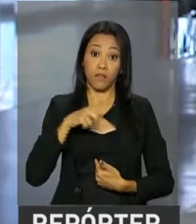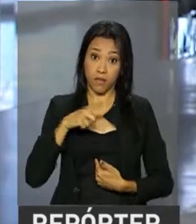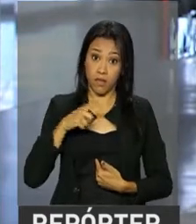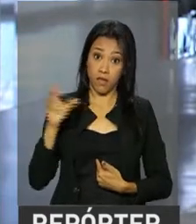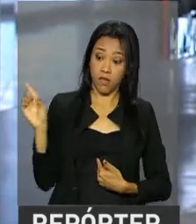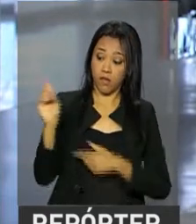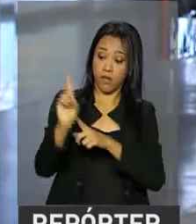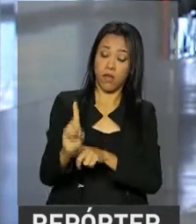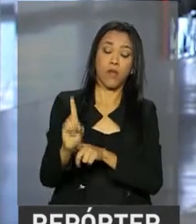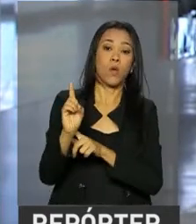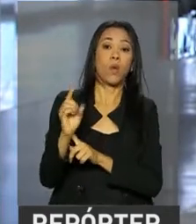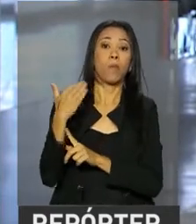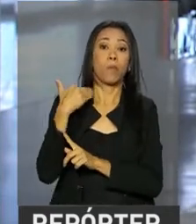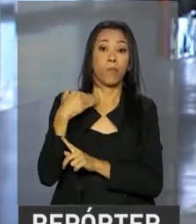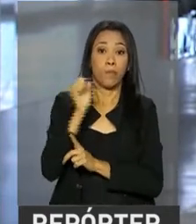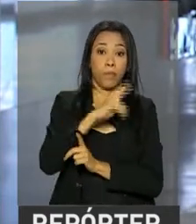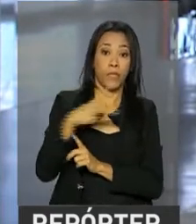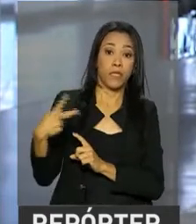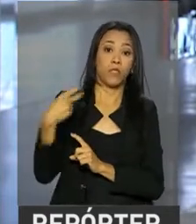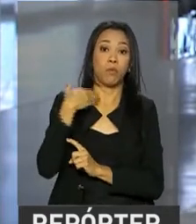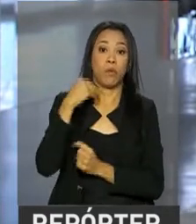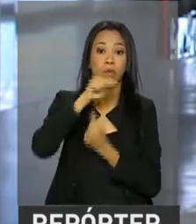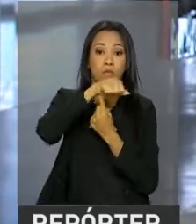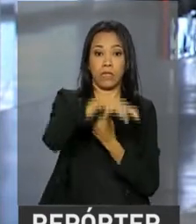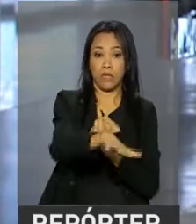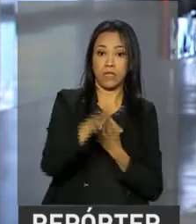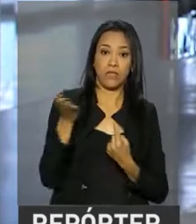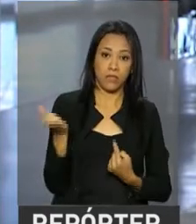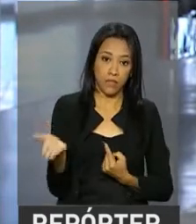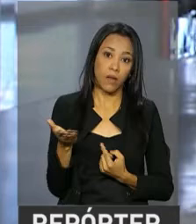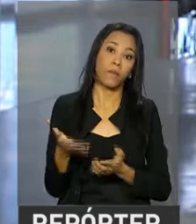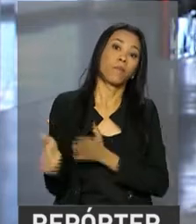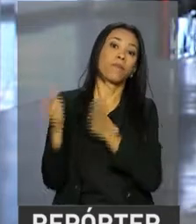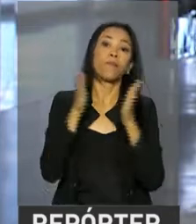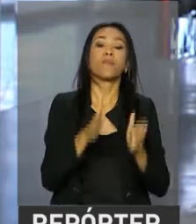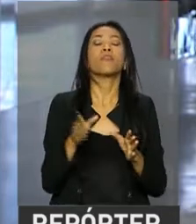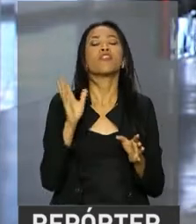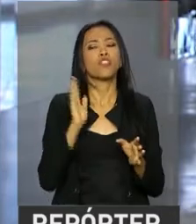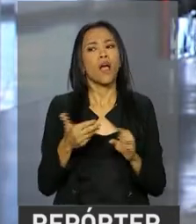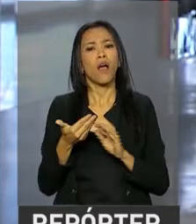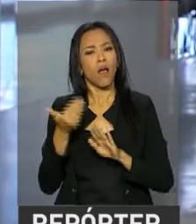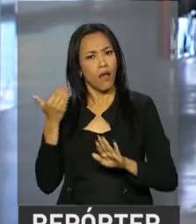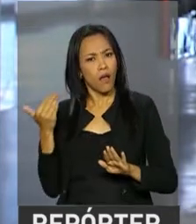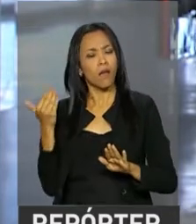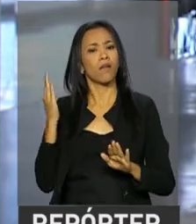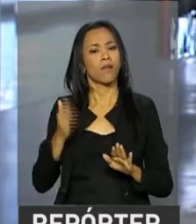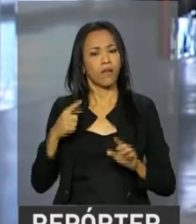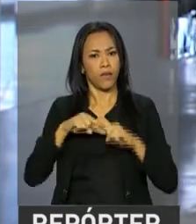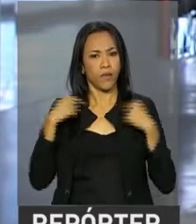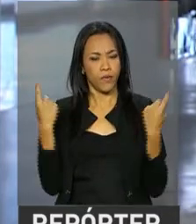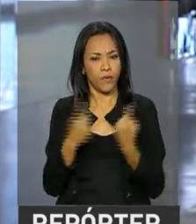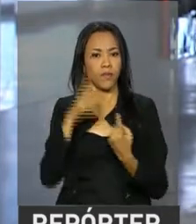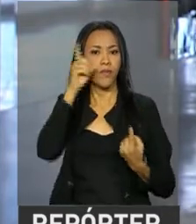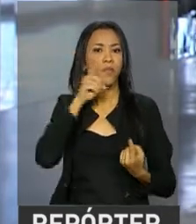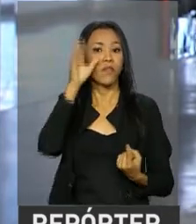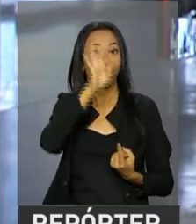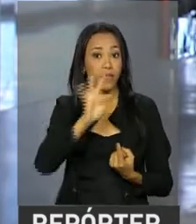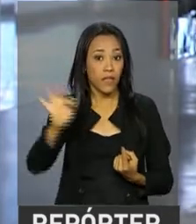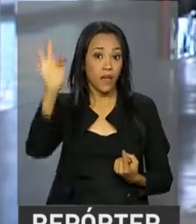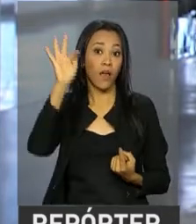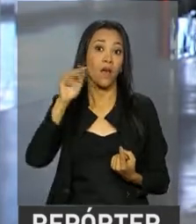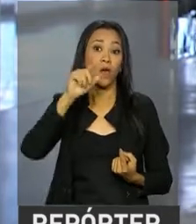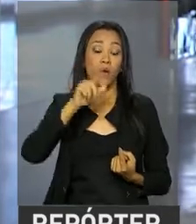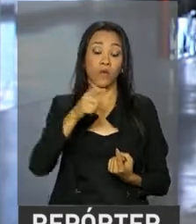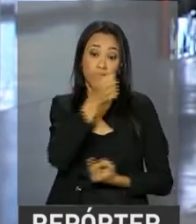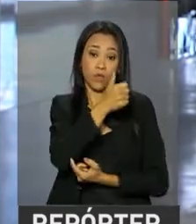do banco central o presidente elencou de sites mais cedo o presidente michel temer já havia se reunido com o deputado federal arthur lira de